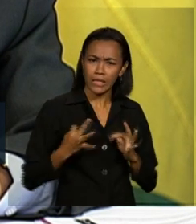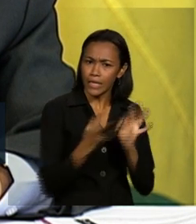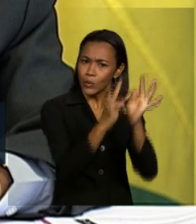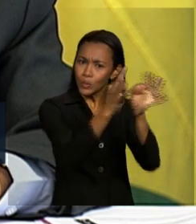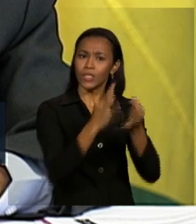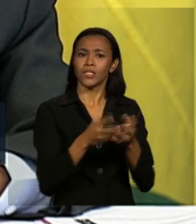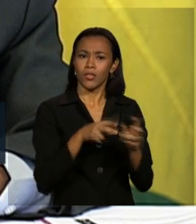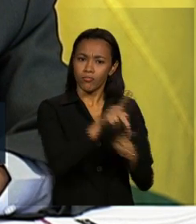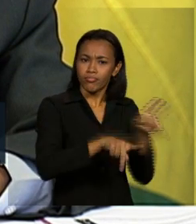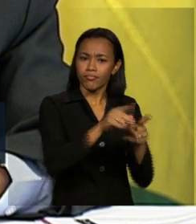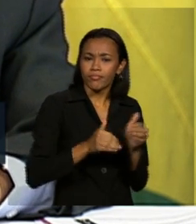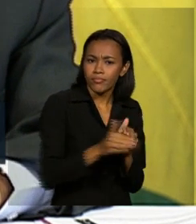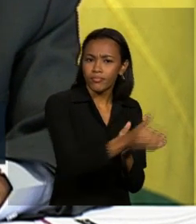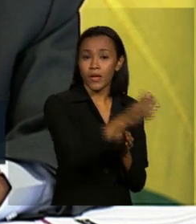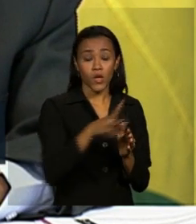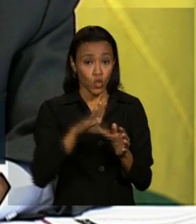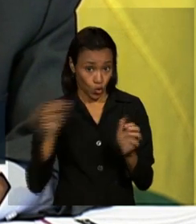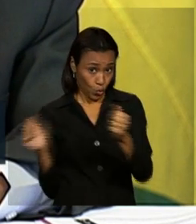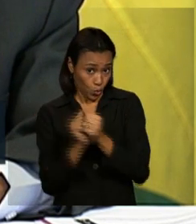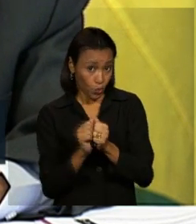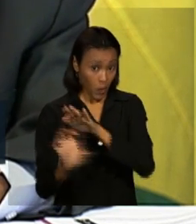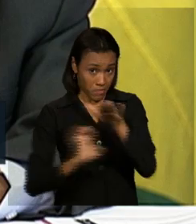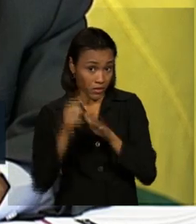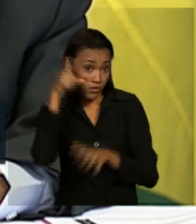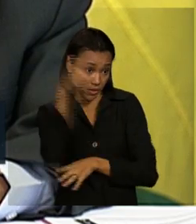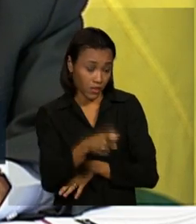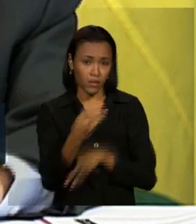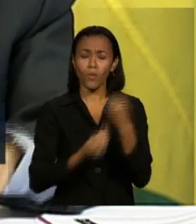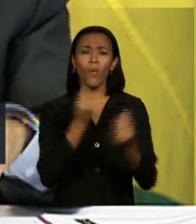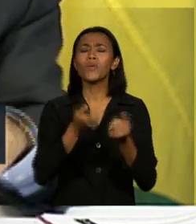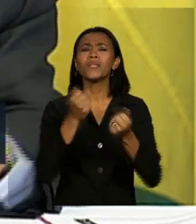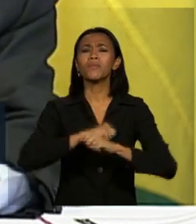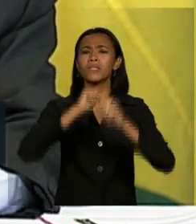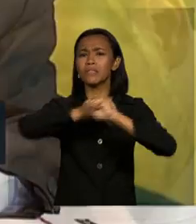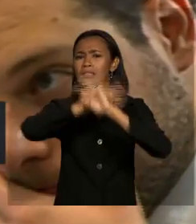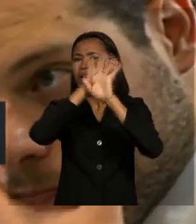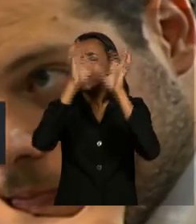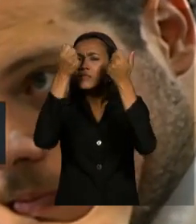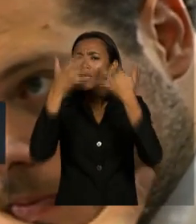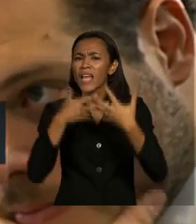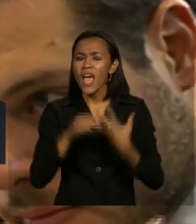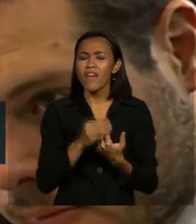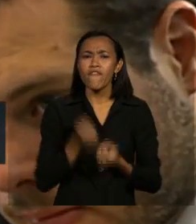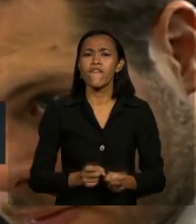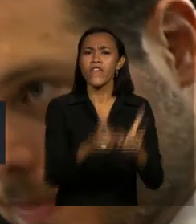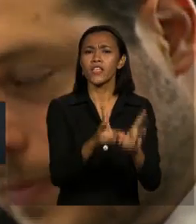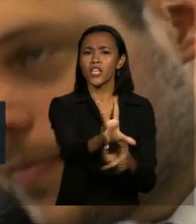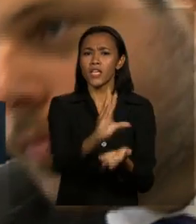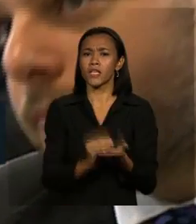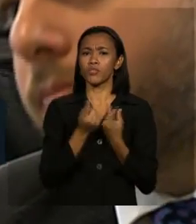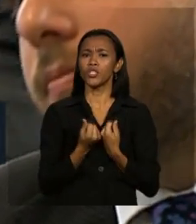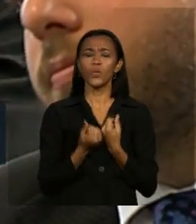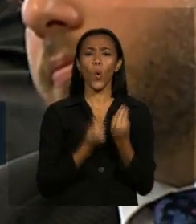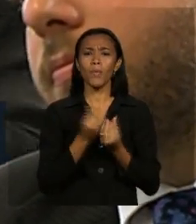o com o concessionário que vendeu eu queria uma explicação mais ou menos nesse aspecto quer dizer vende e recebe dinheiro como é que se dá a execução do